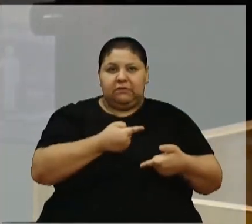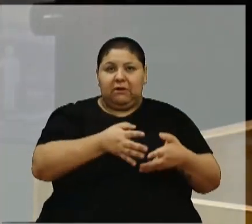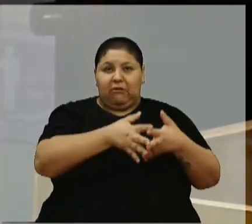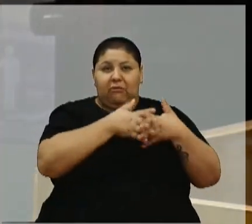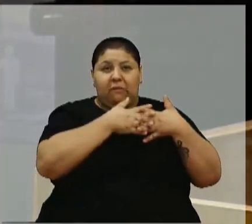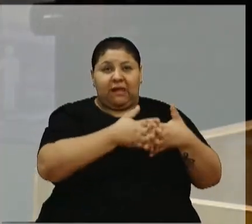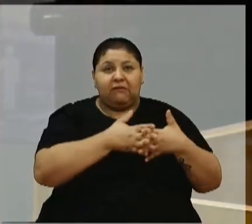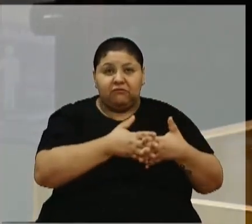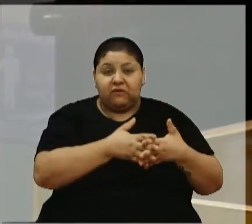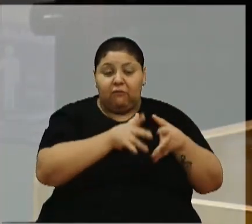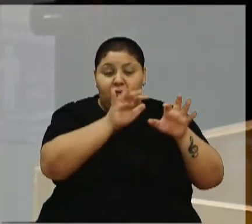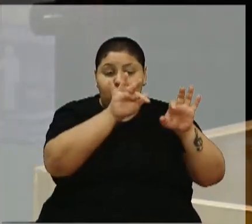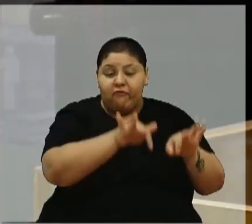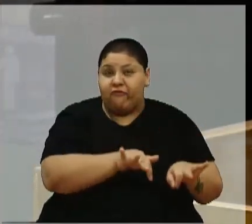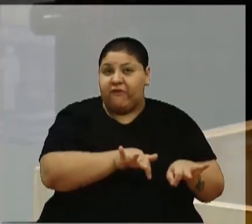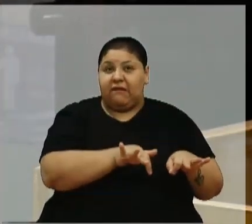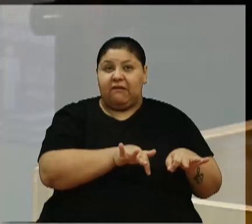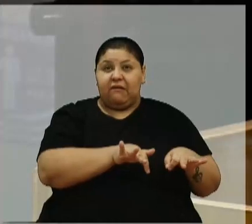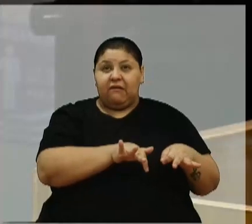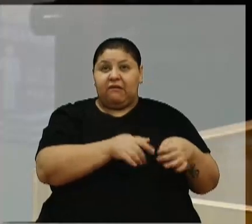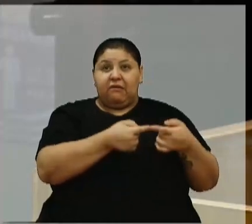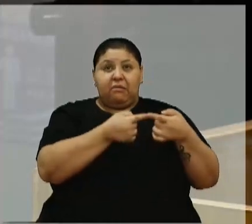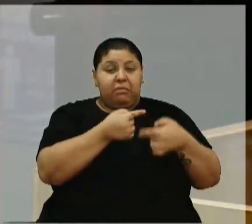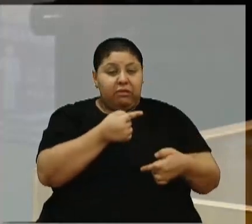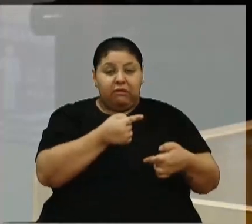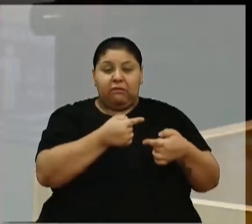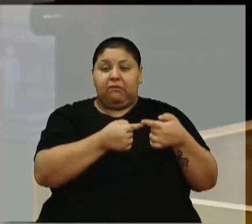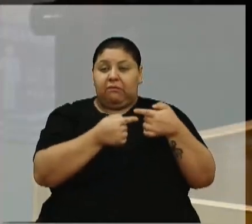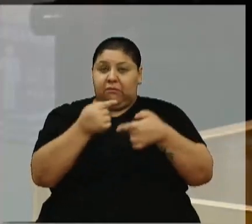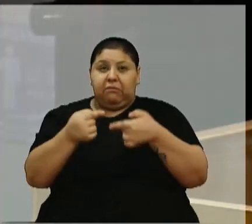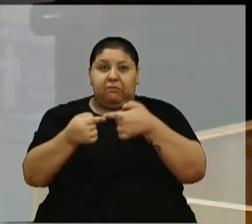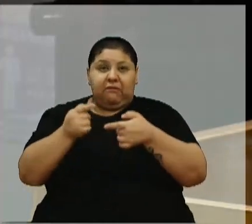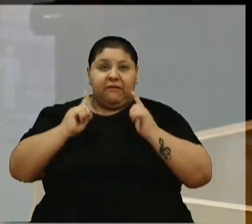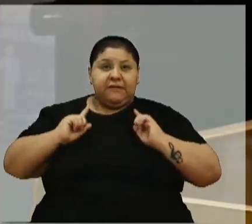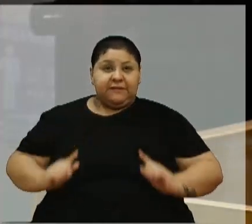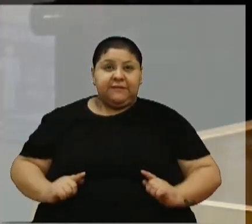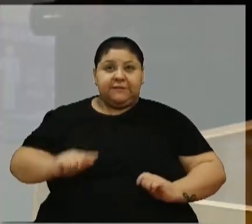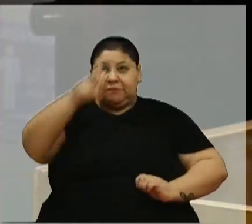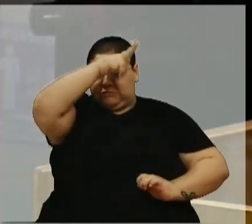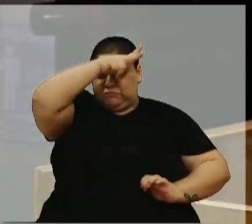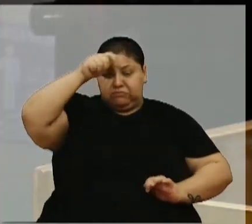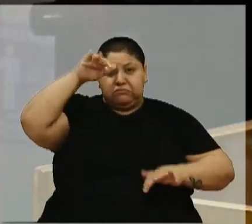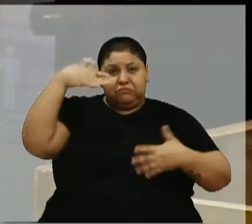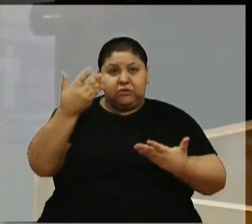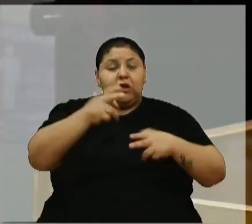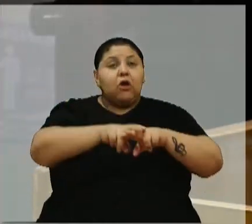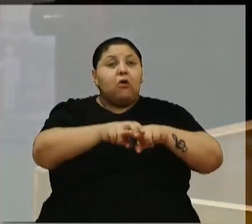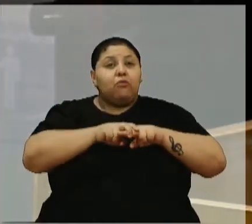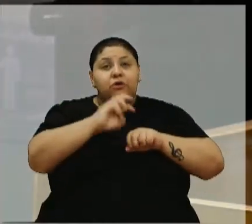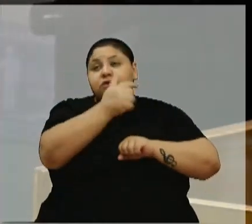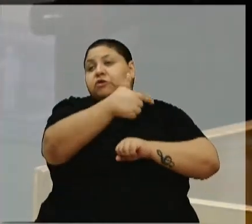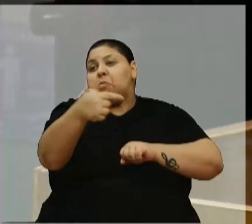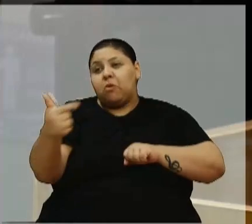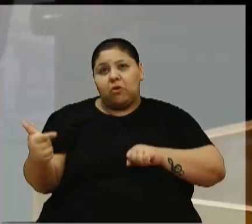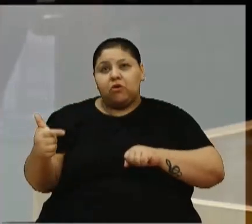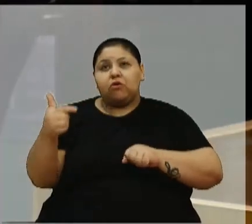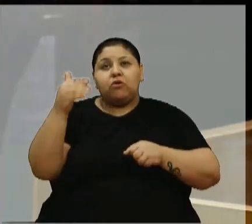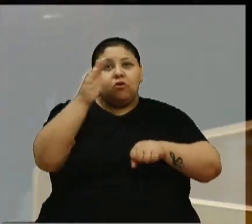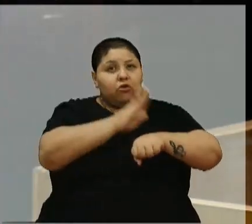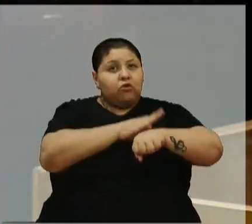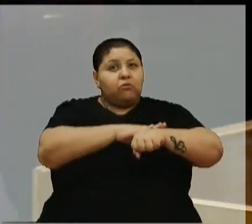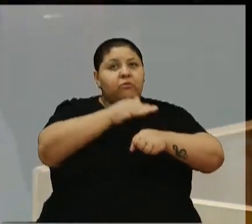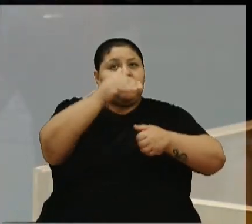a falência, a ineficácia, a ineficiência da gestão municipal. Por isso e por tantos outros motivos que, no momento